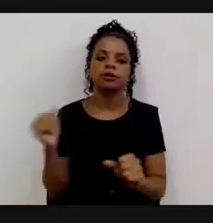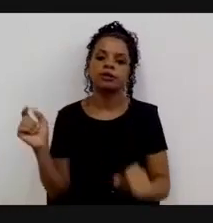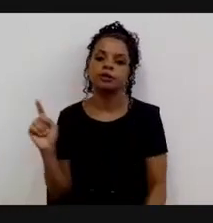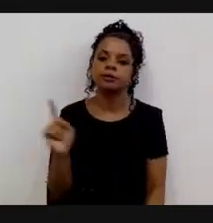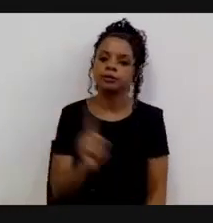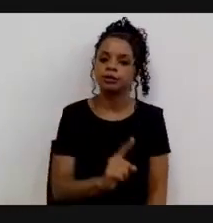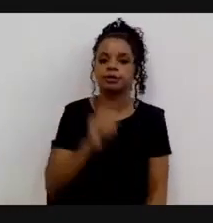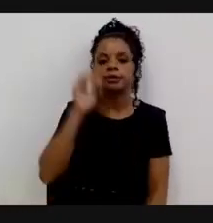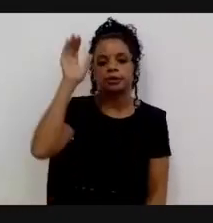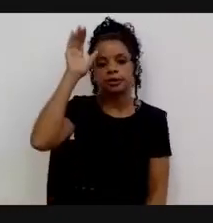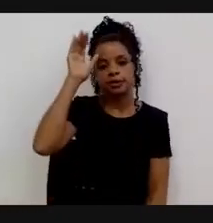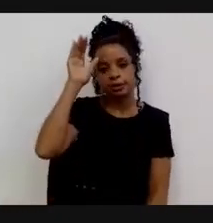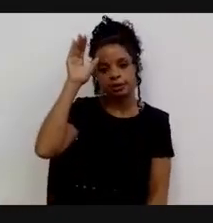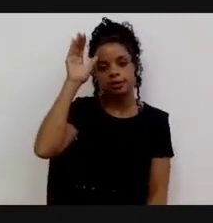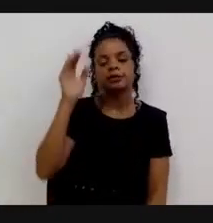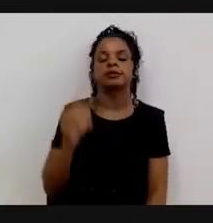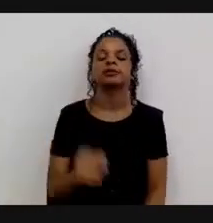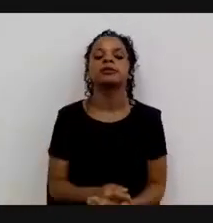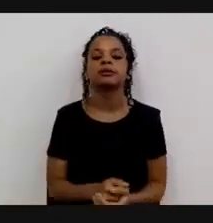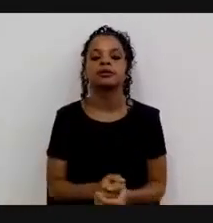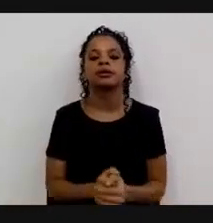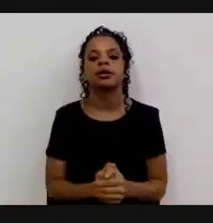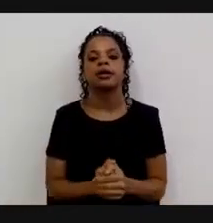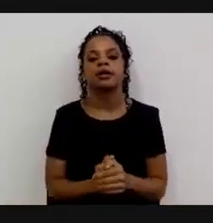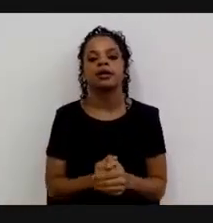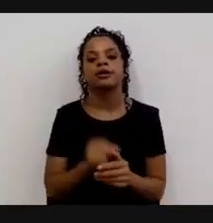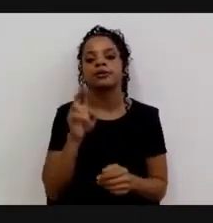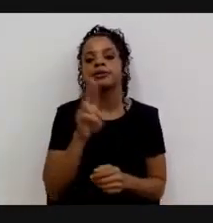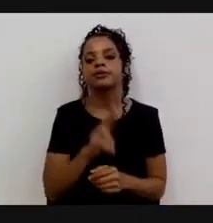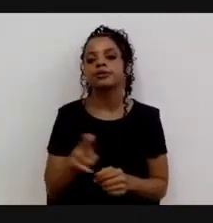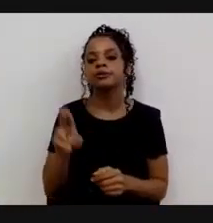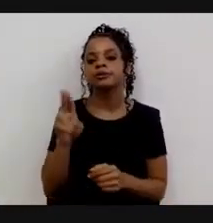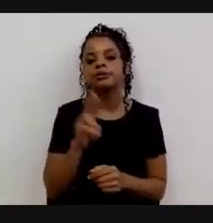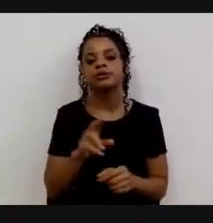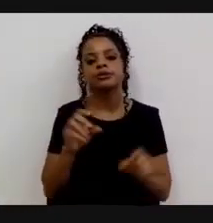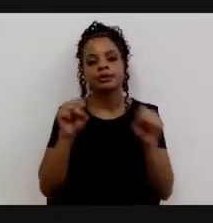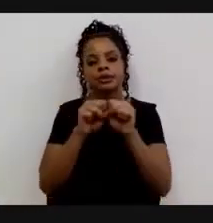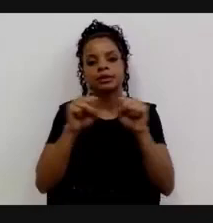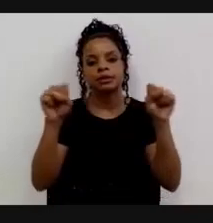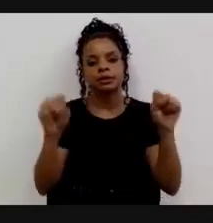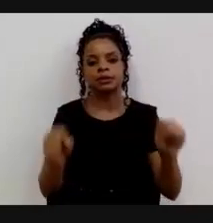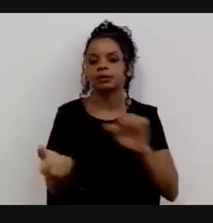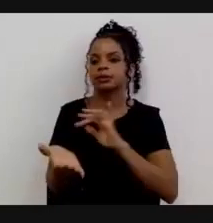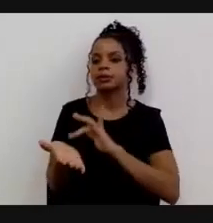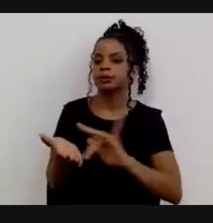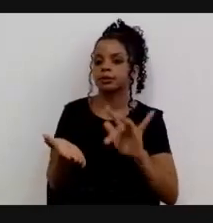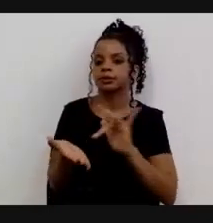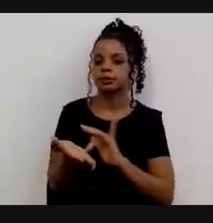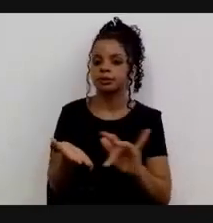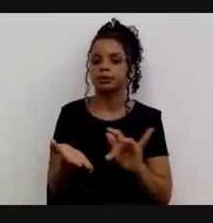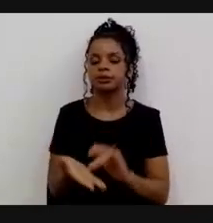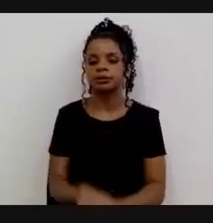pesquisa, que é o nosso foco, tá? Com o uso de sistemas cibernéticos digitais.